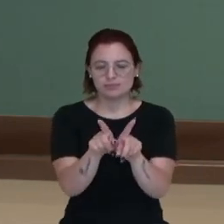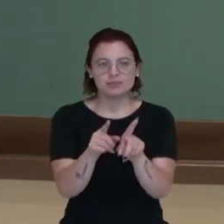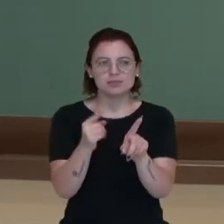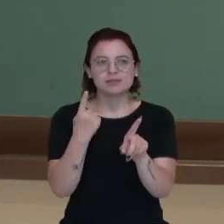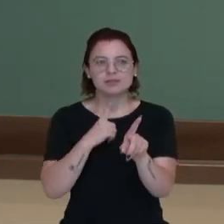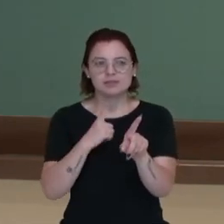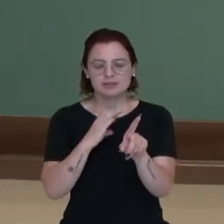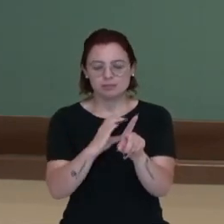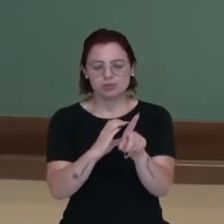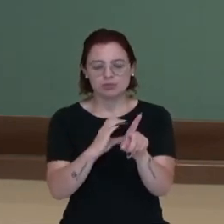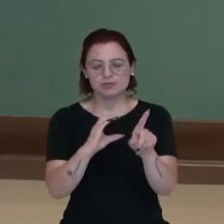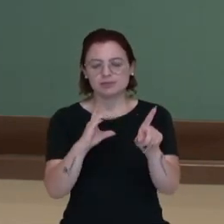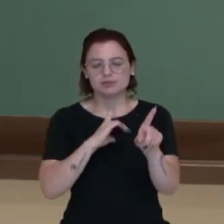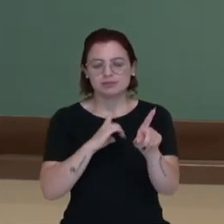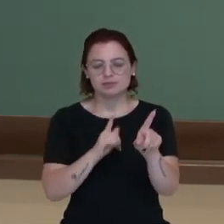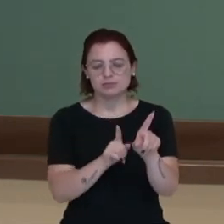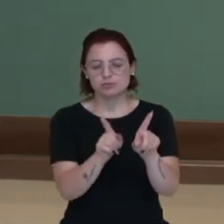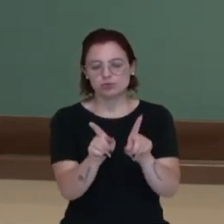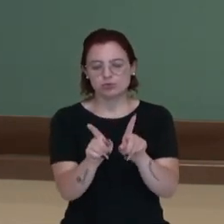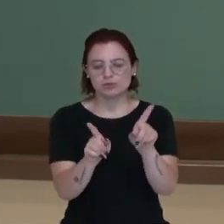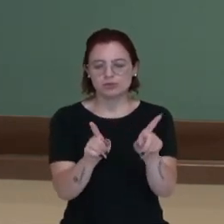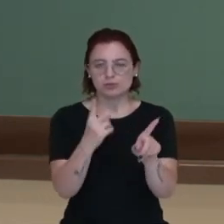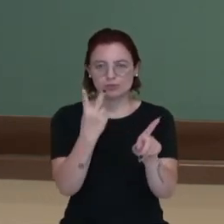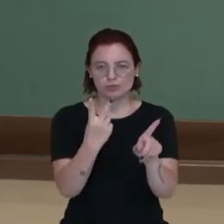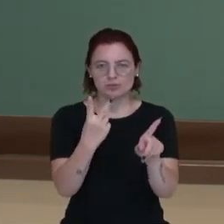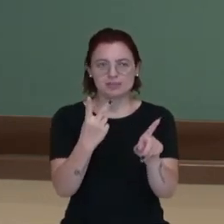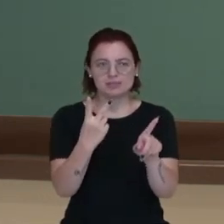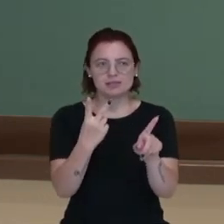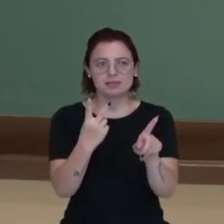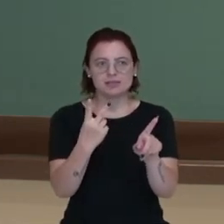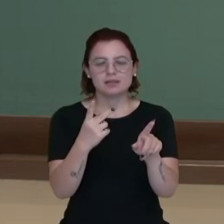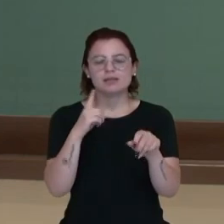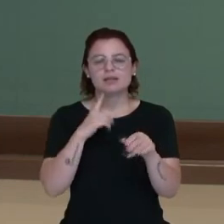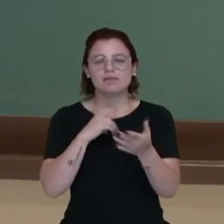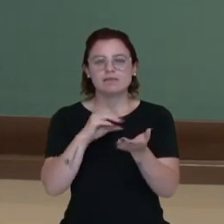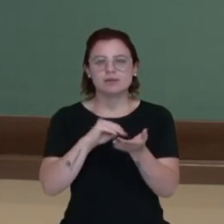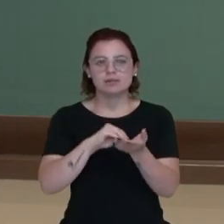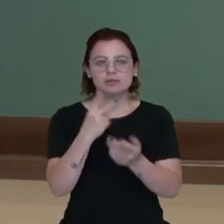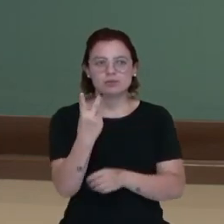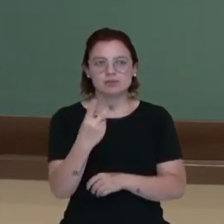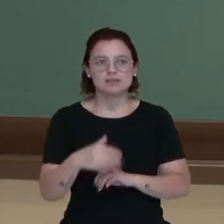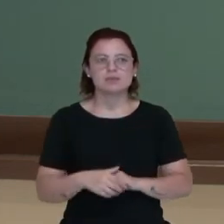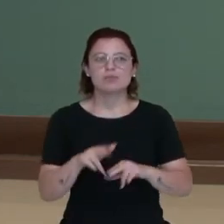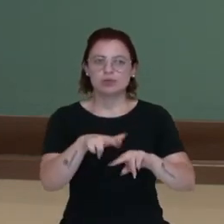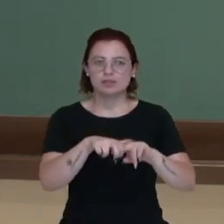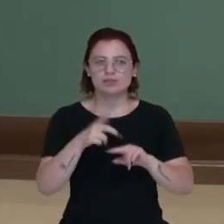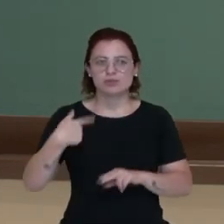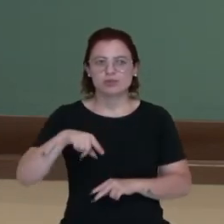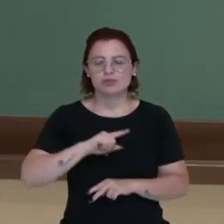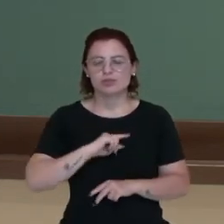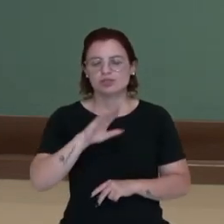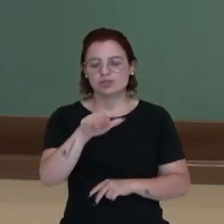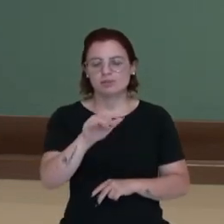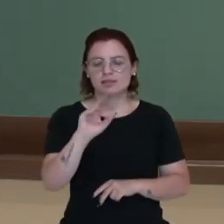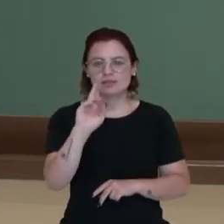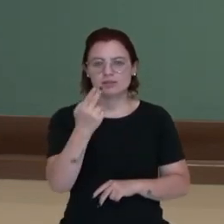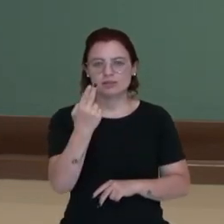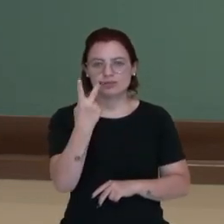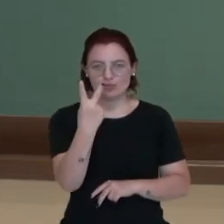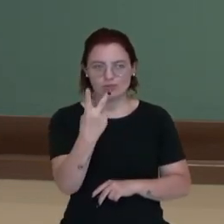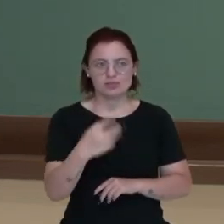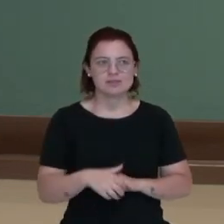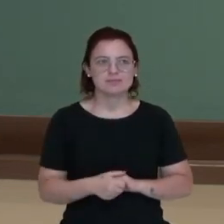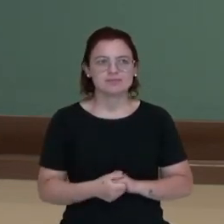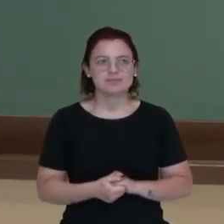uma, duas ligações químicas. Então, faltam-lhe duas ligações químicas. Por isso que são dois hidrogênios, ó.